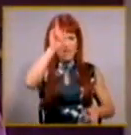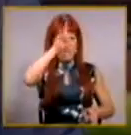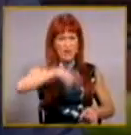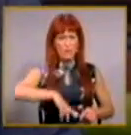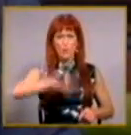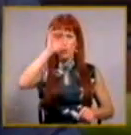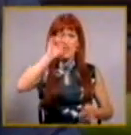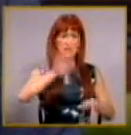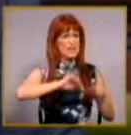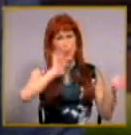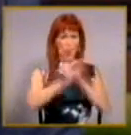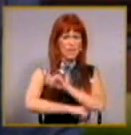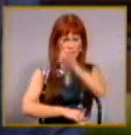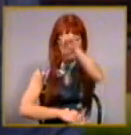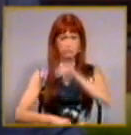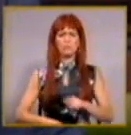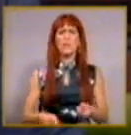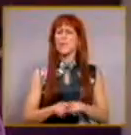O Governo está a fazer exatamente o oposto disso.